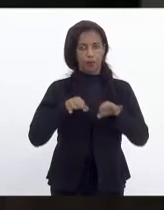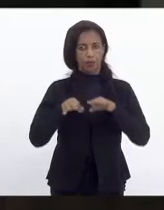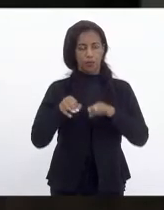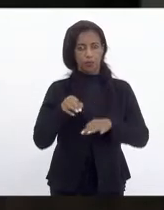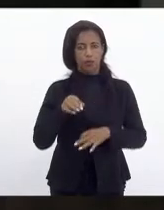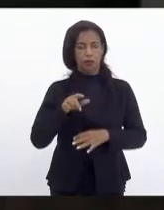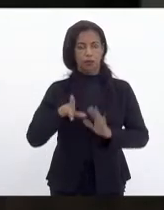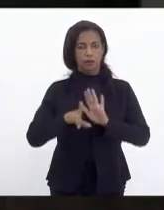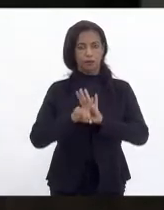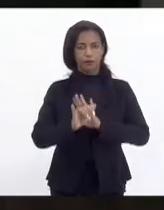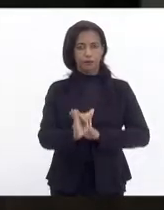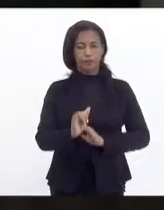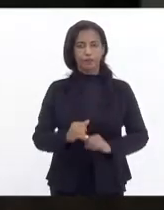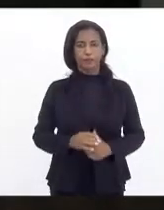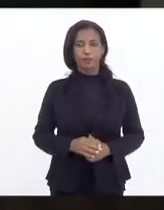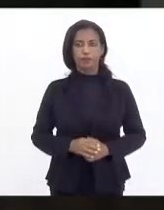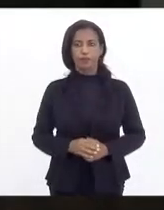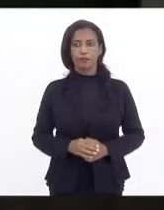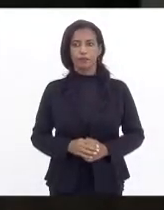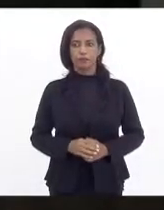lei